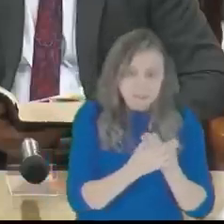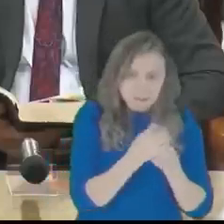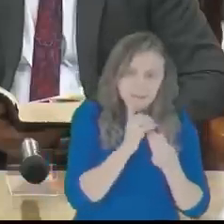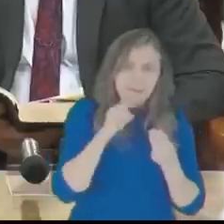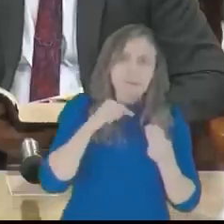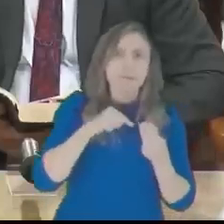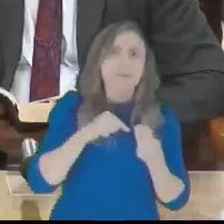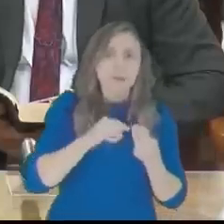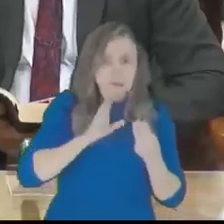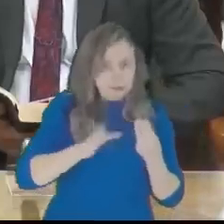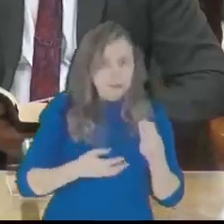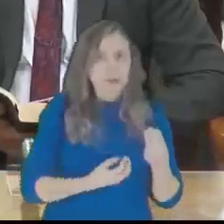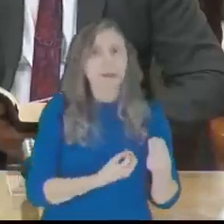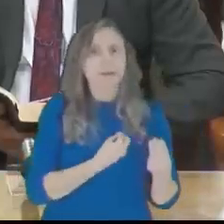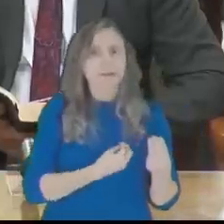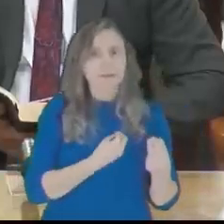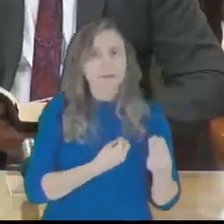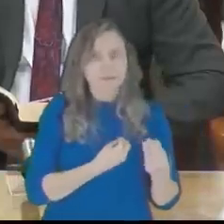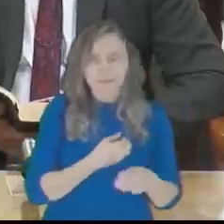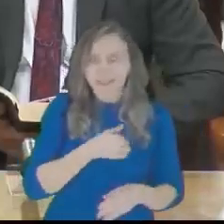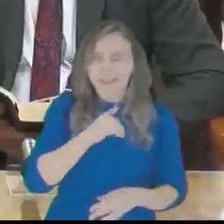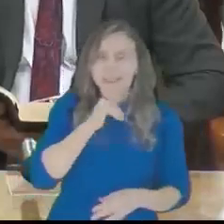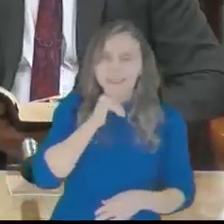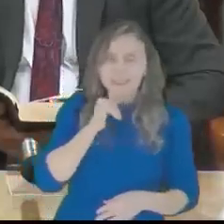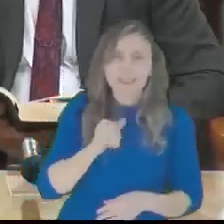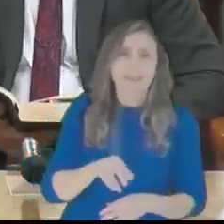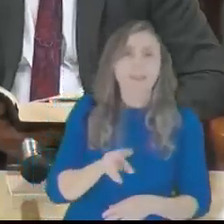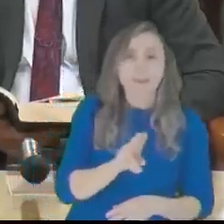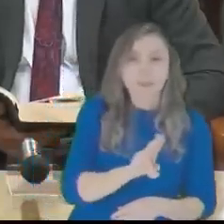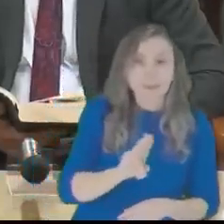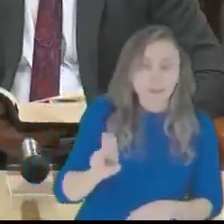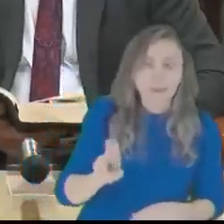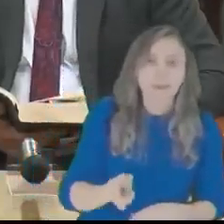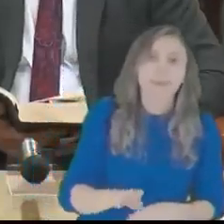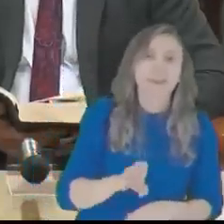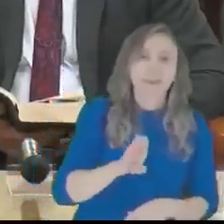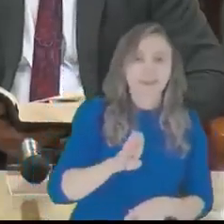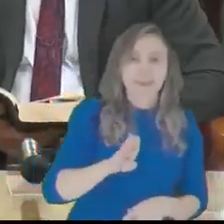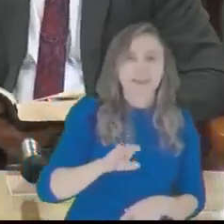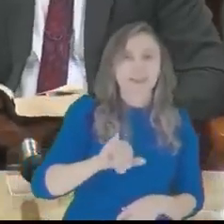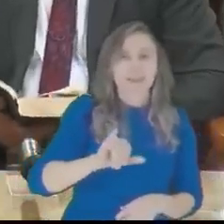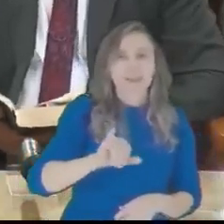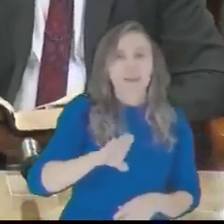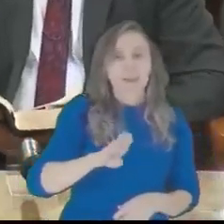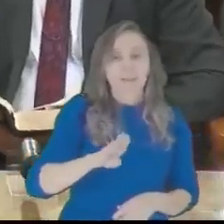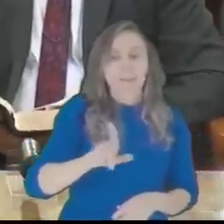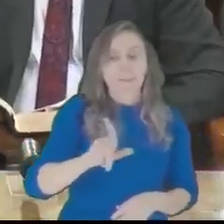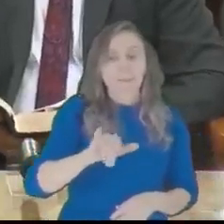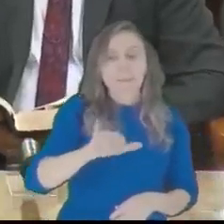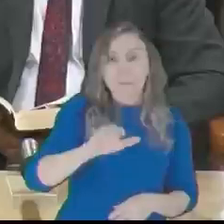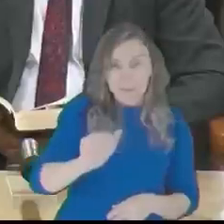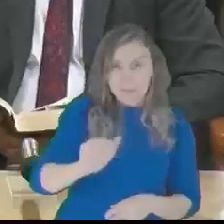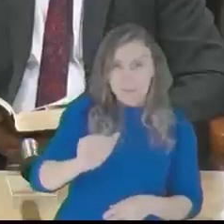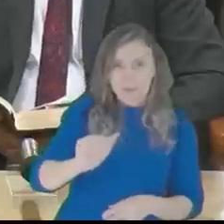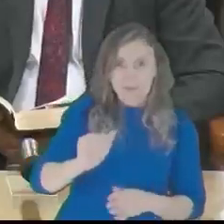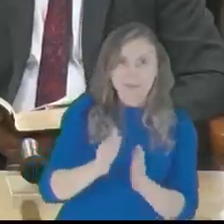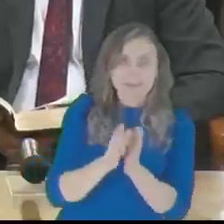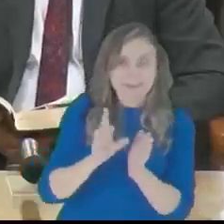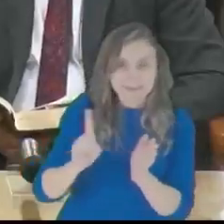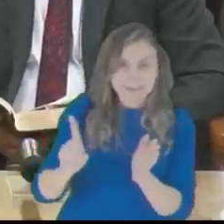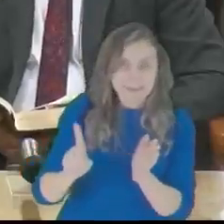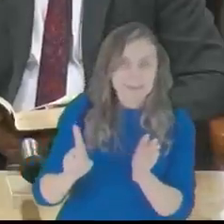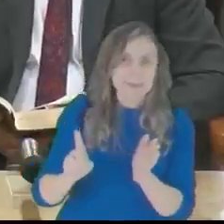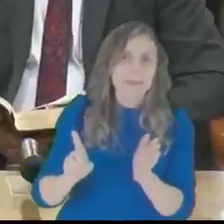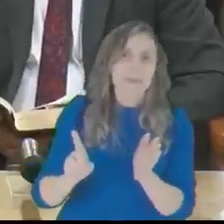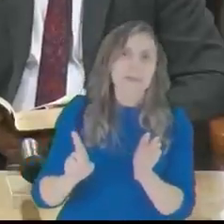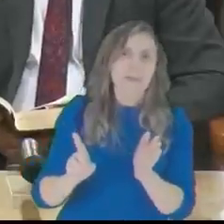Bíblia. Por exemplo, o nome Bíblia. Nas nossas Bíblias não estão escritos Bíblia Sagrada, estão? Você sabia